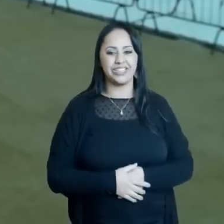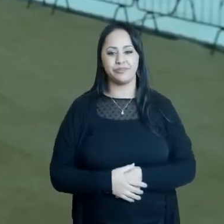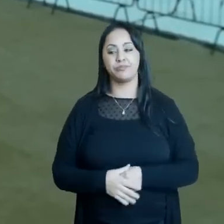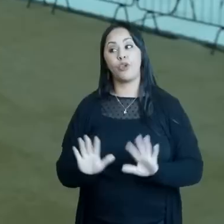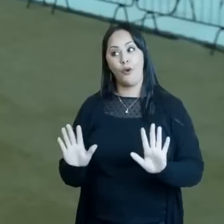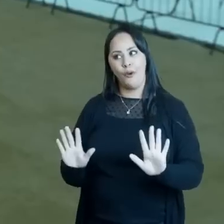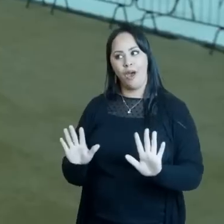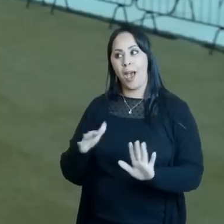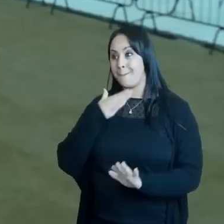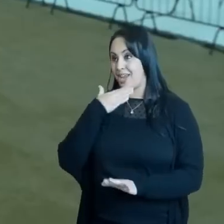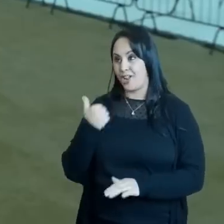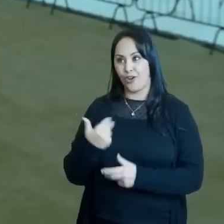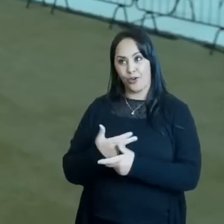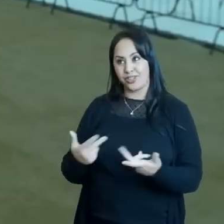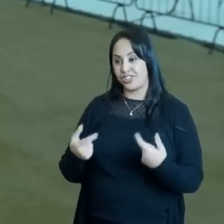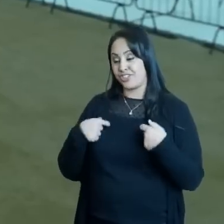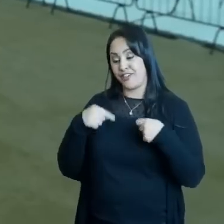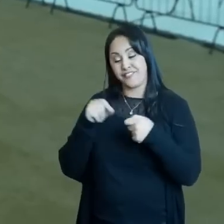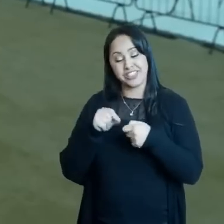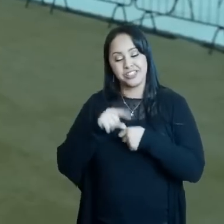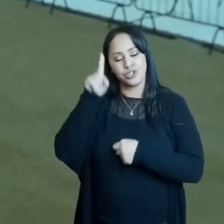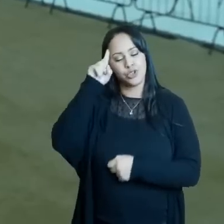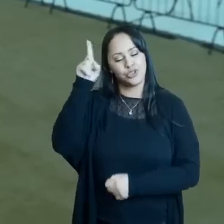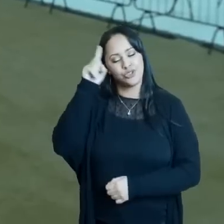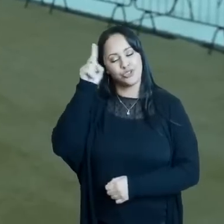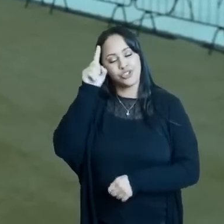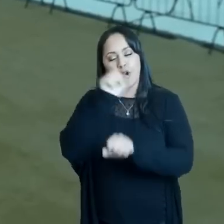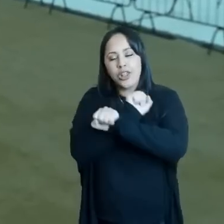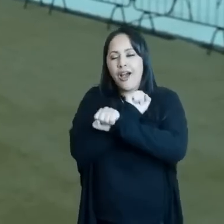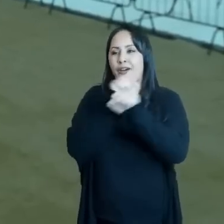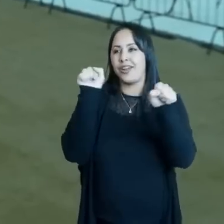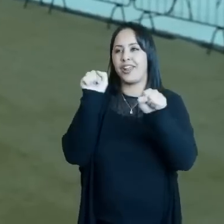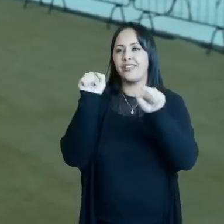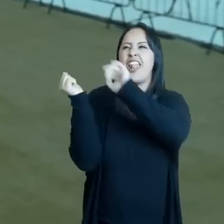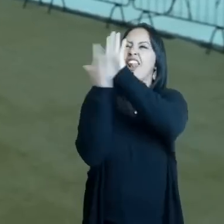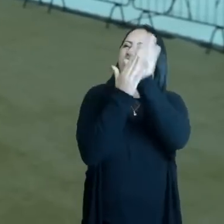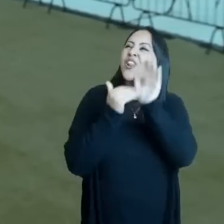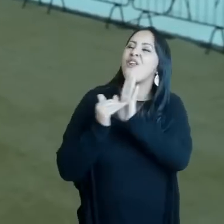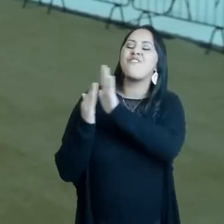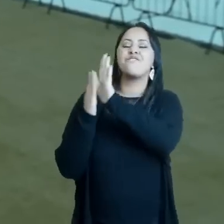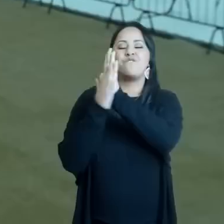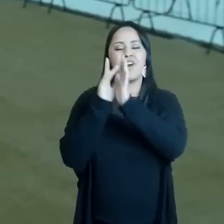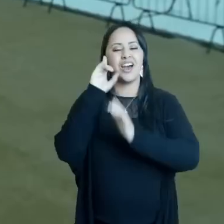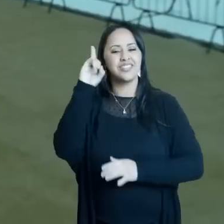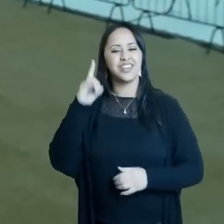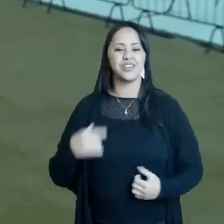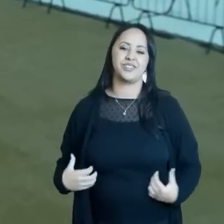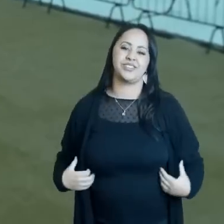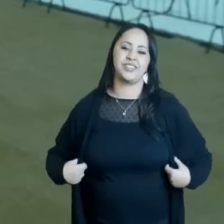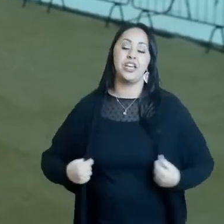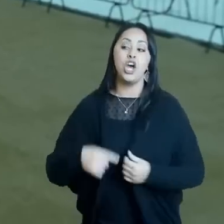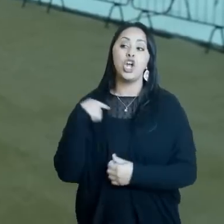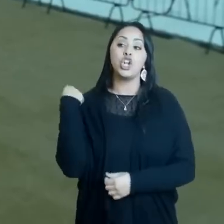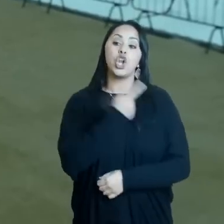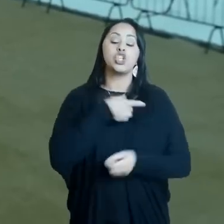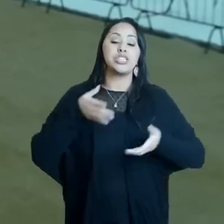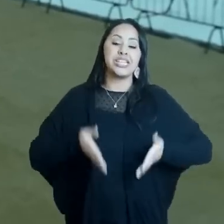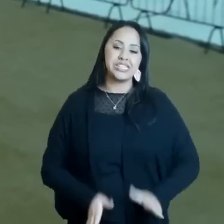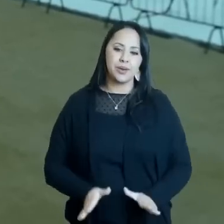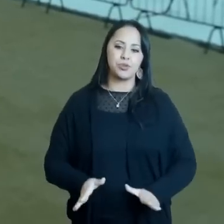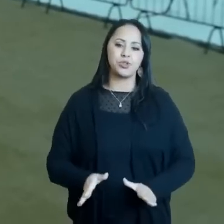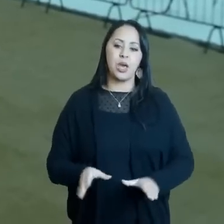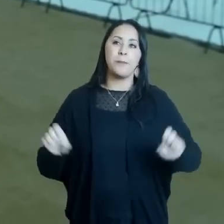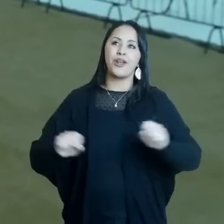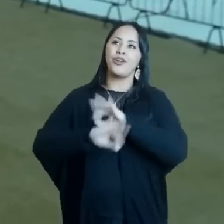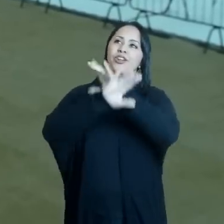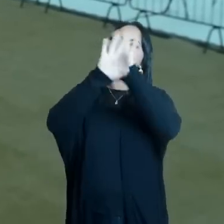favor. Olha, essa é a melhor coisa que a gente tem que fazer todos os dias, quando a gente acorda, é louvar a Deus. É, adorar. Né? Como você falou, nós nascemos para glorificar o nome